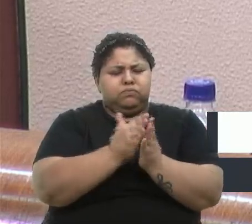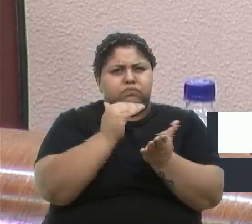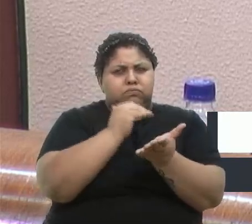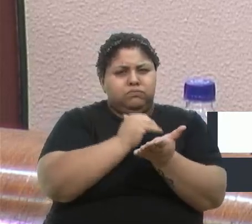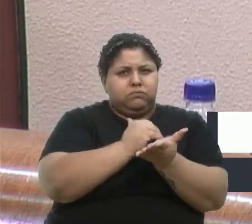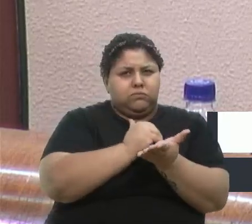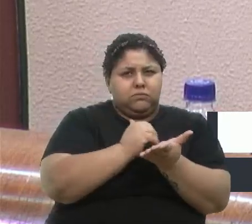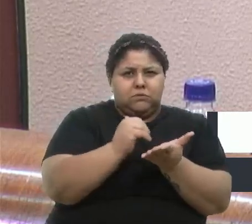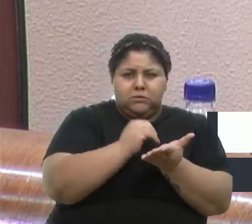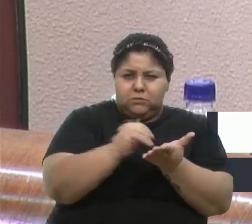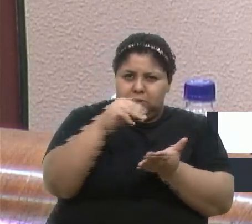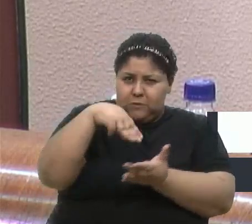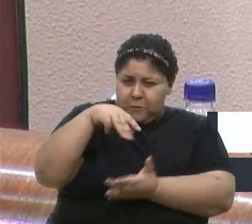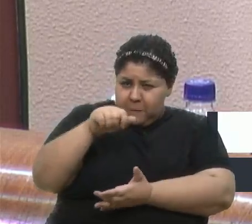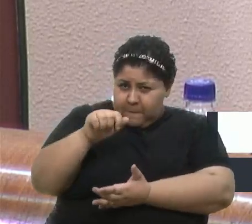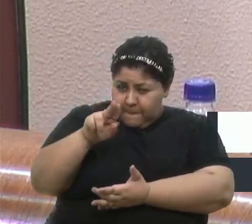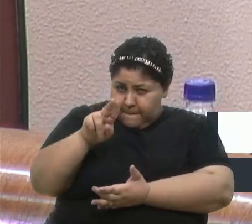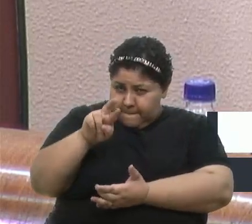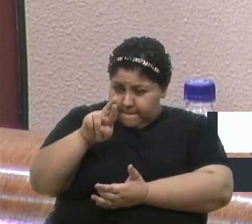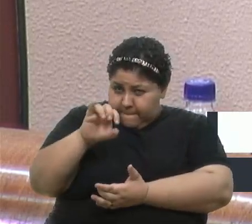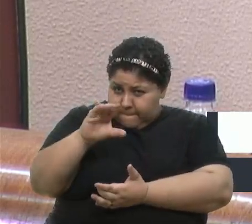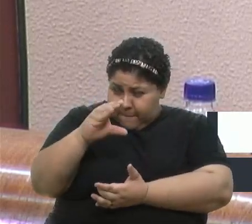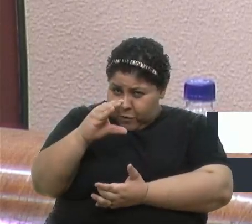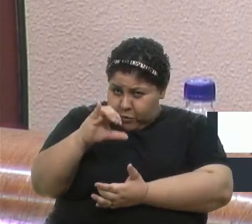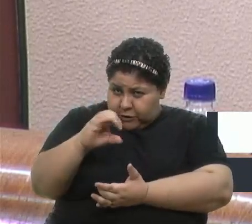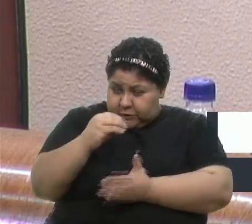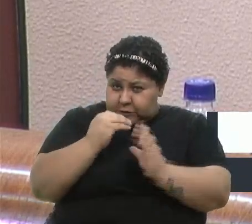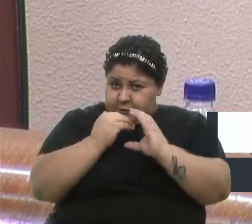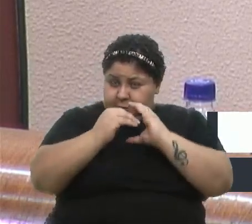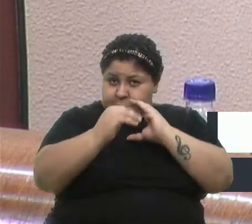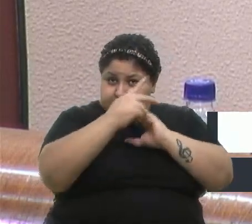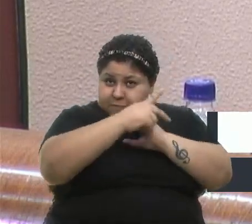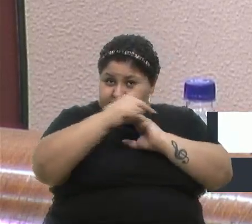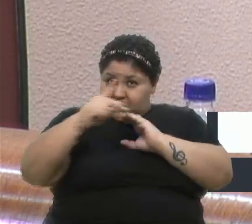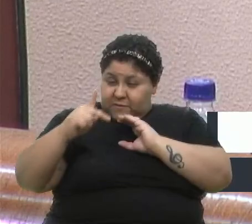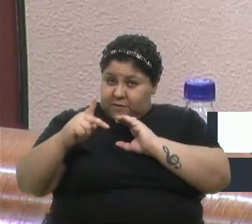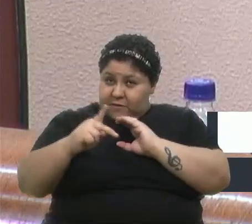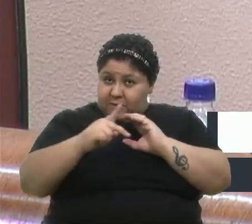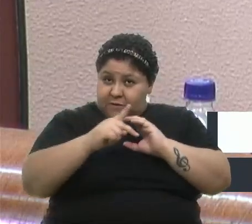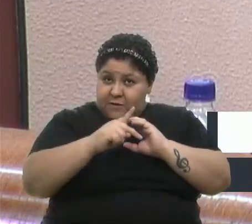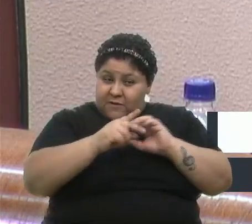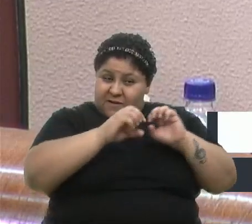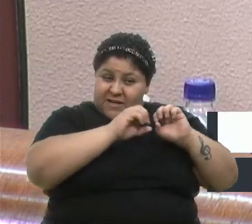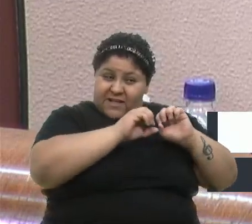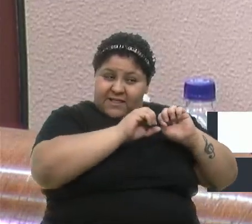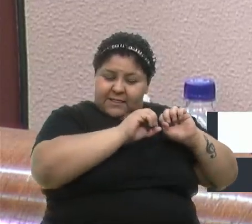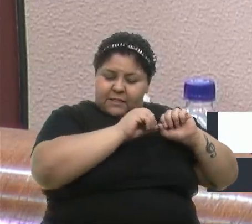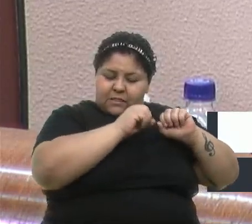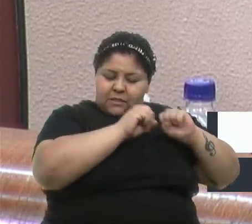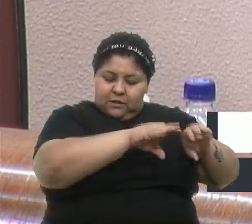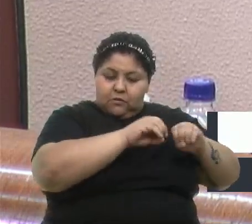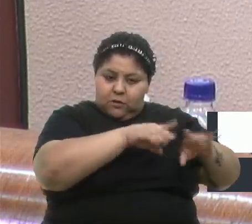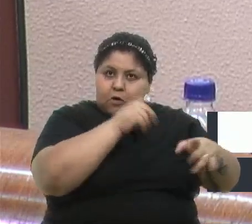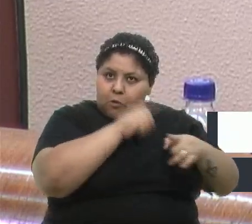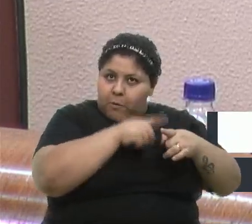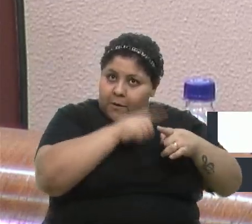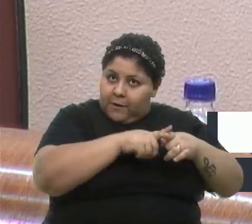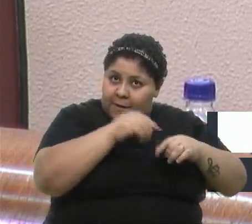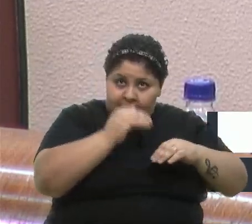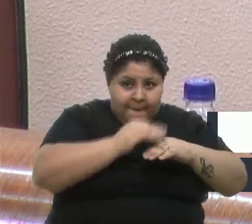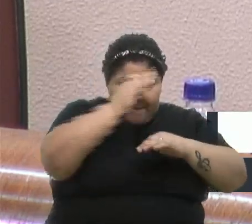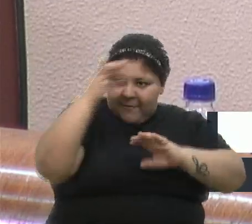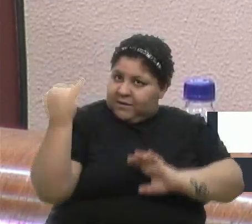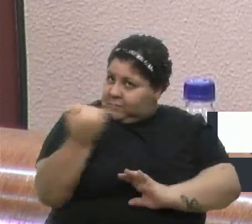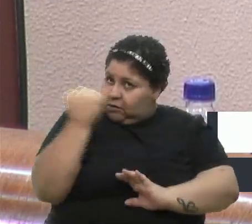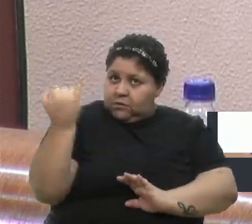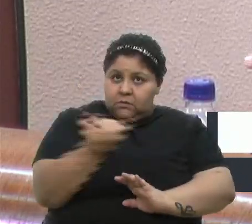o Maurício Batista, que encaminhasse as PPPs da educação, porque é a mais importante. Tudo bem, veio da iluminação antes,